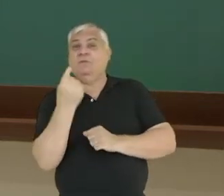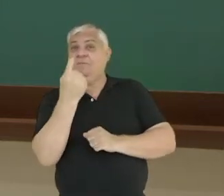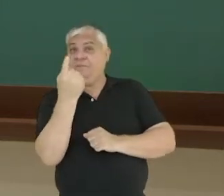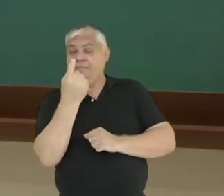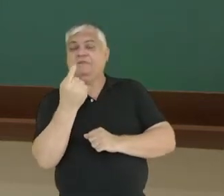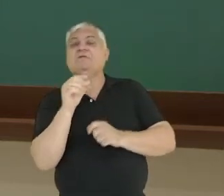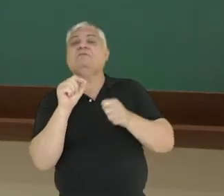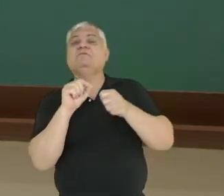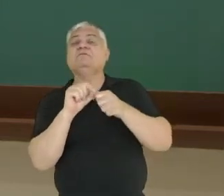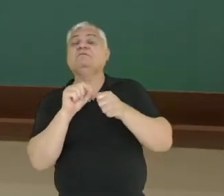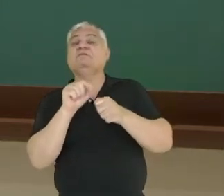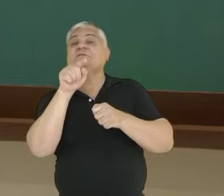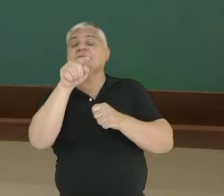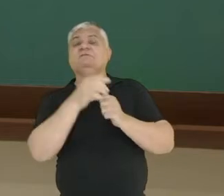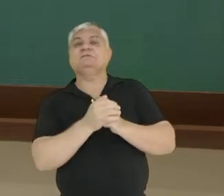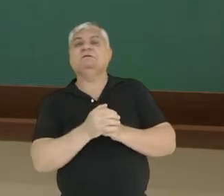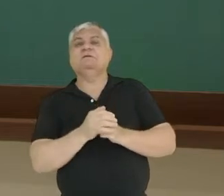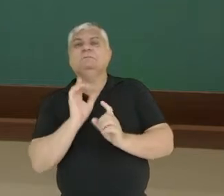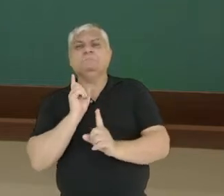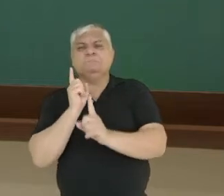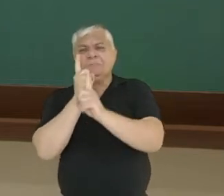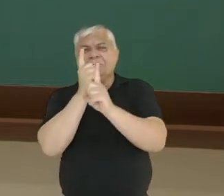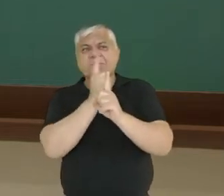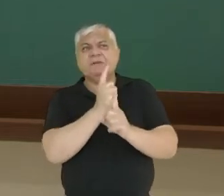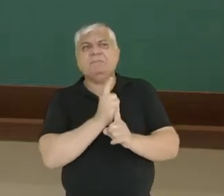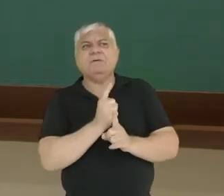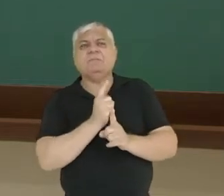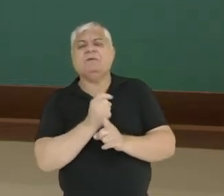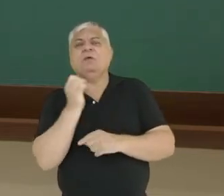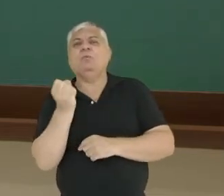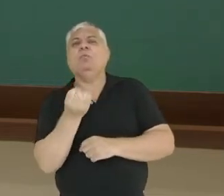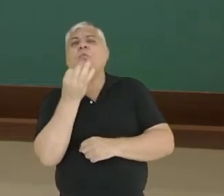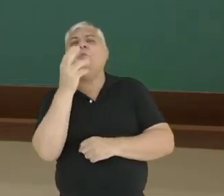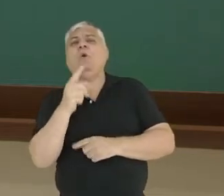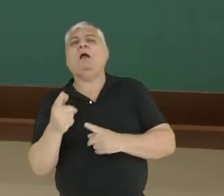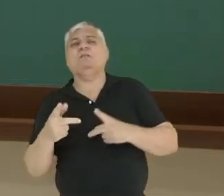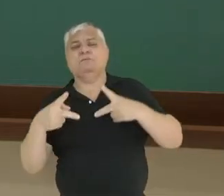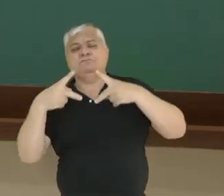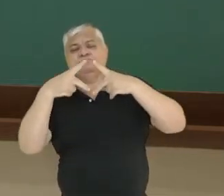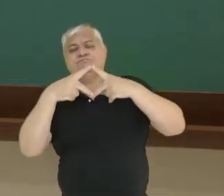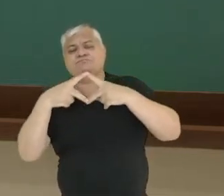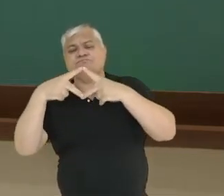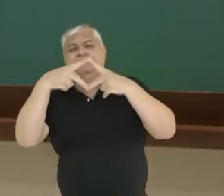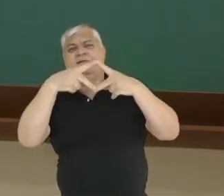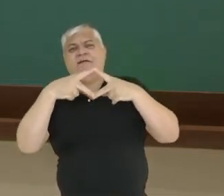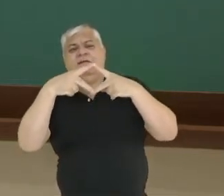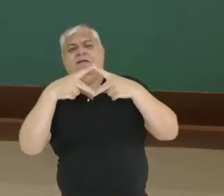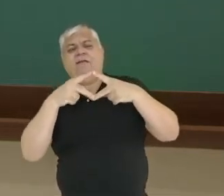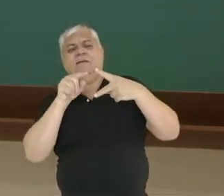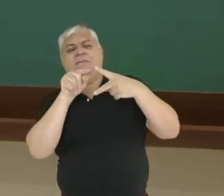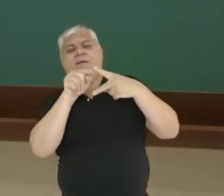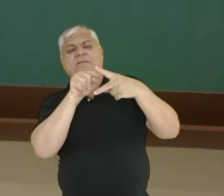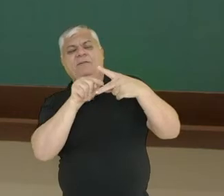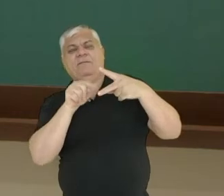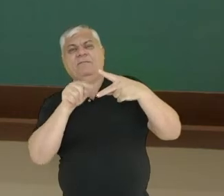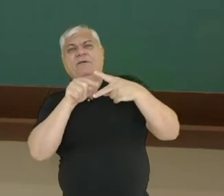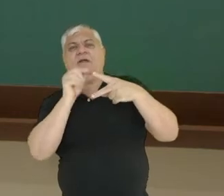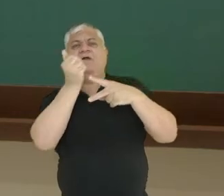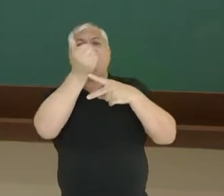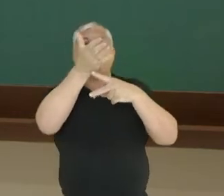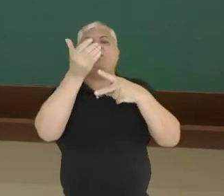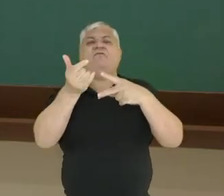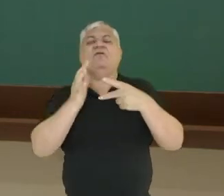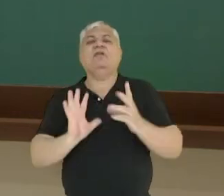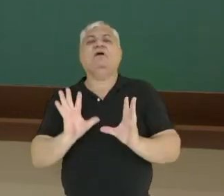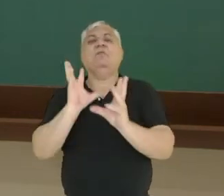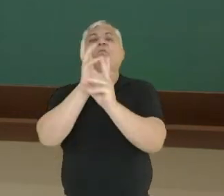para você determinar qual é a soma das medidas dos ângulos interno e